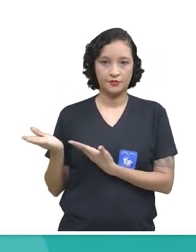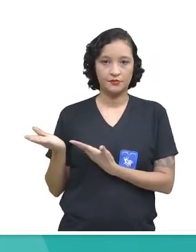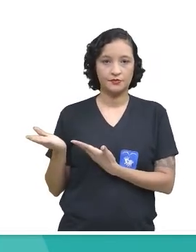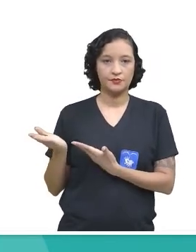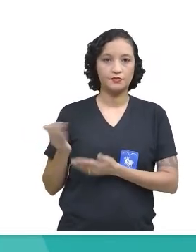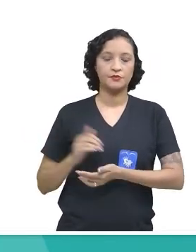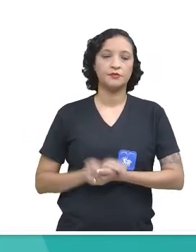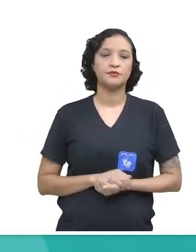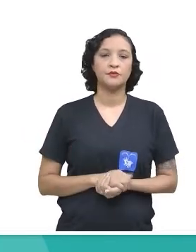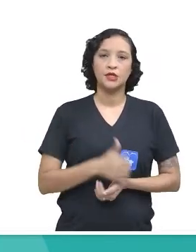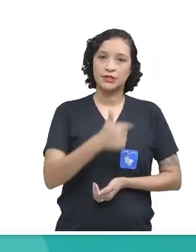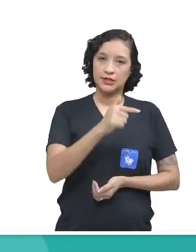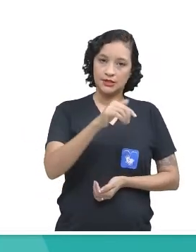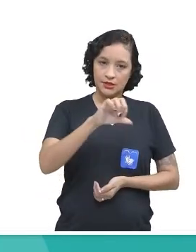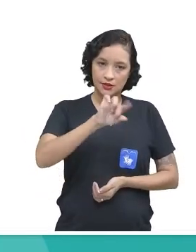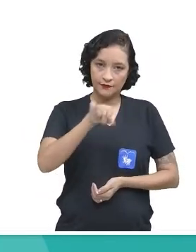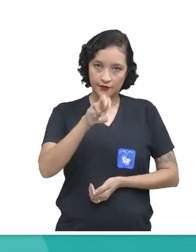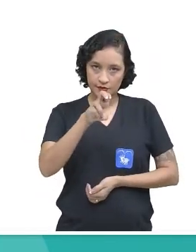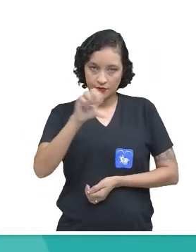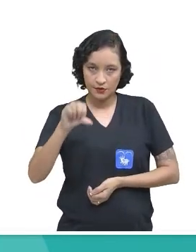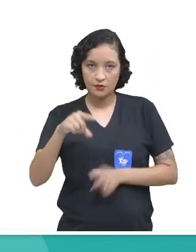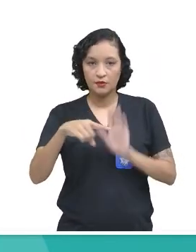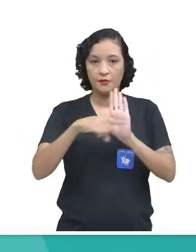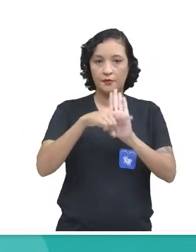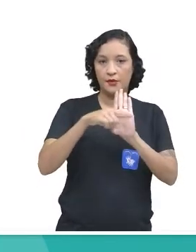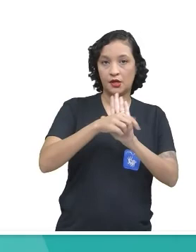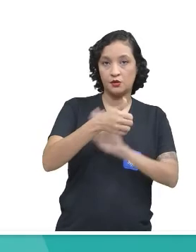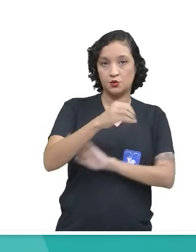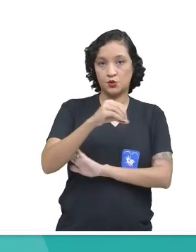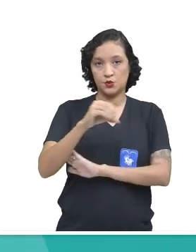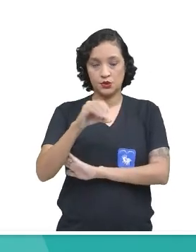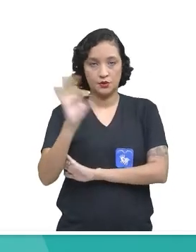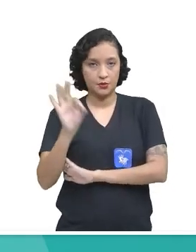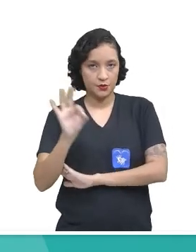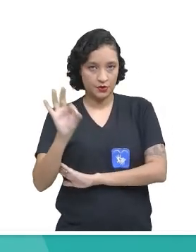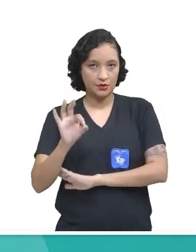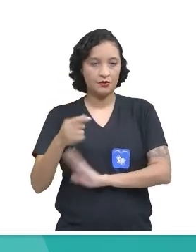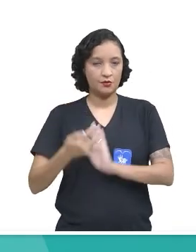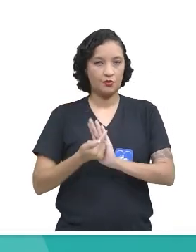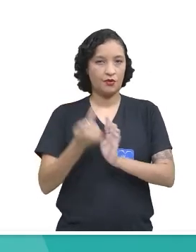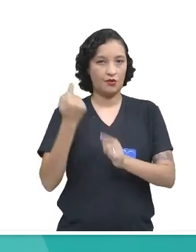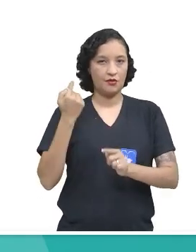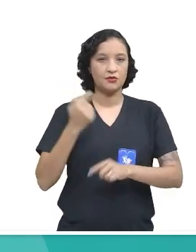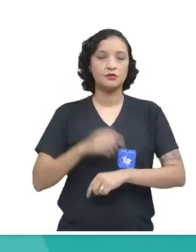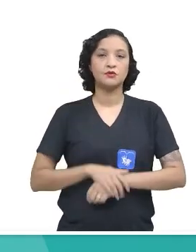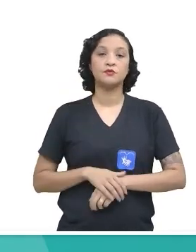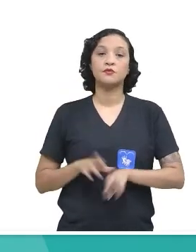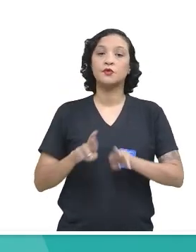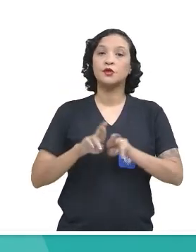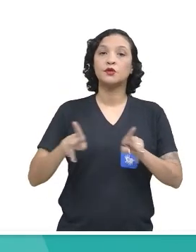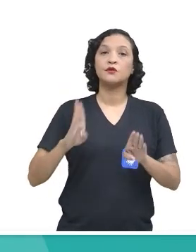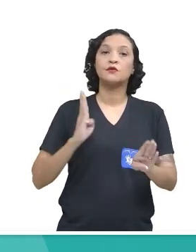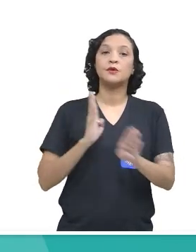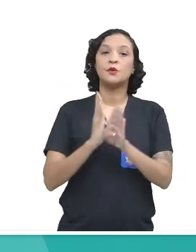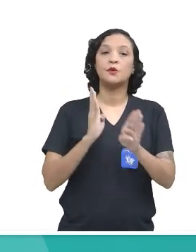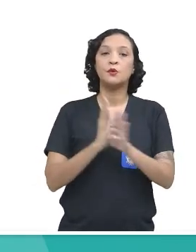179,59 menos os 100% que era aí no início, a gente vai ter a diferença de